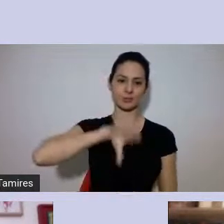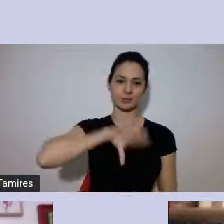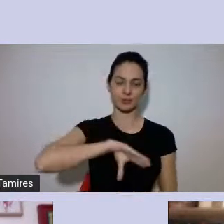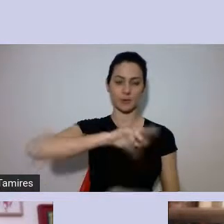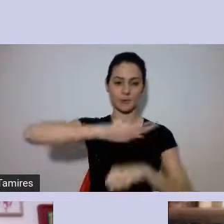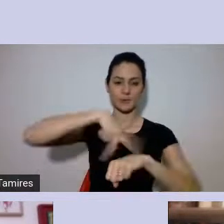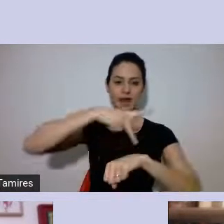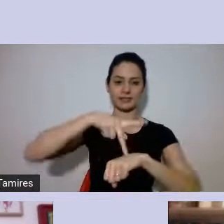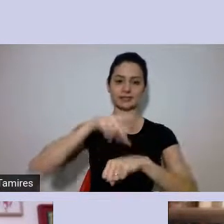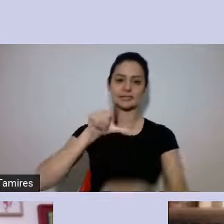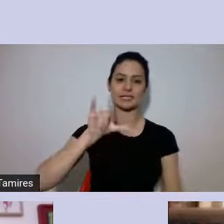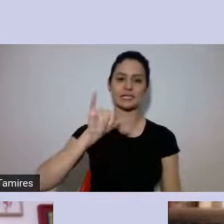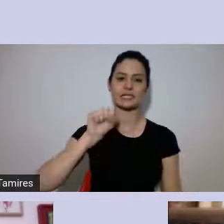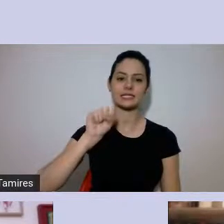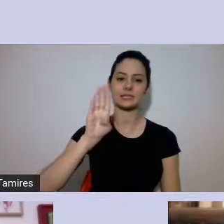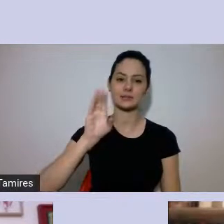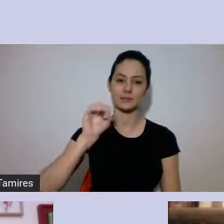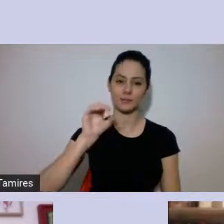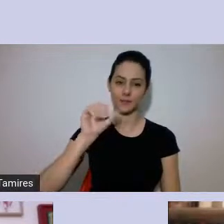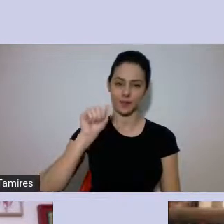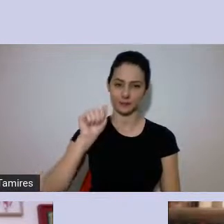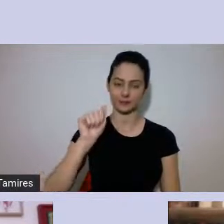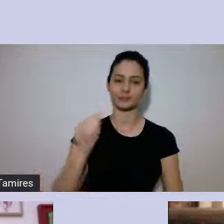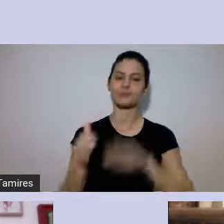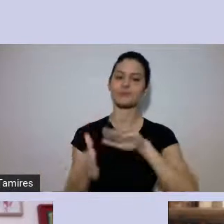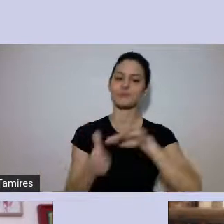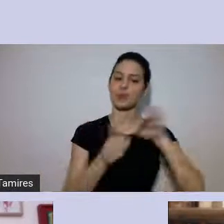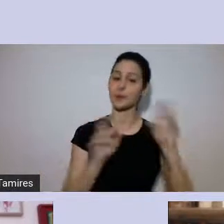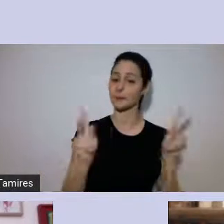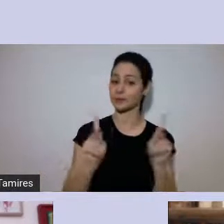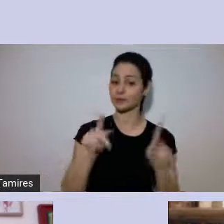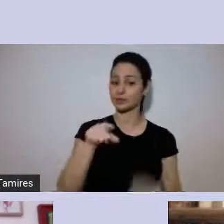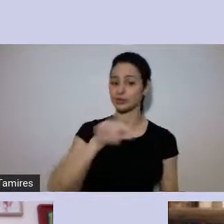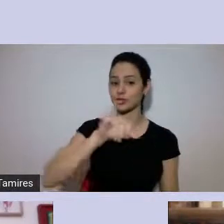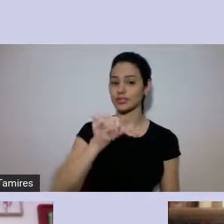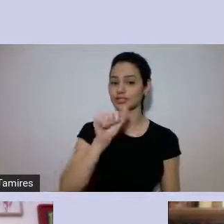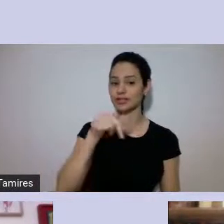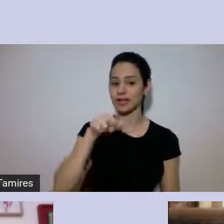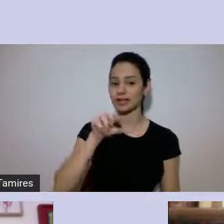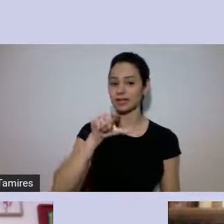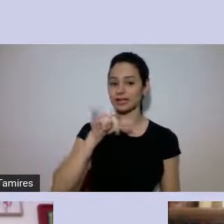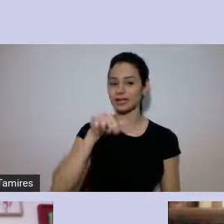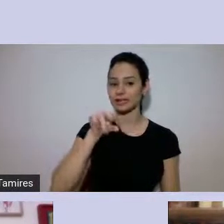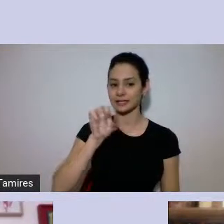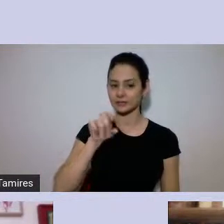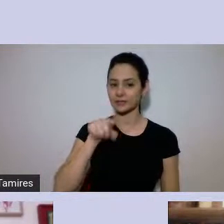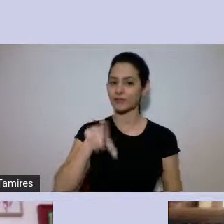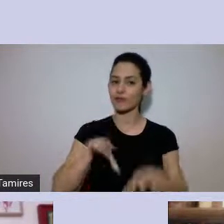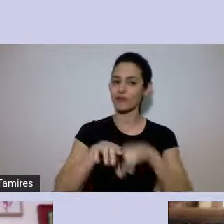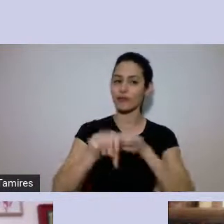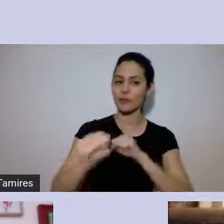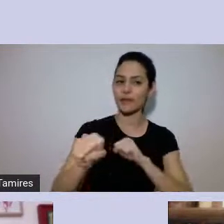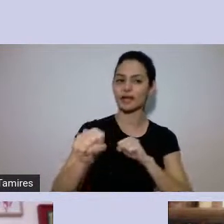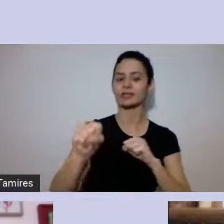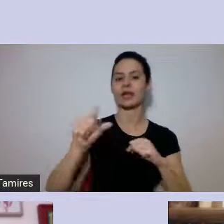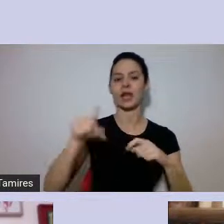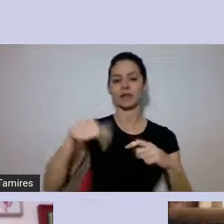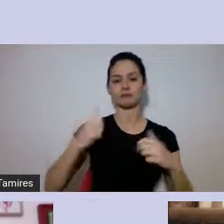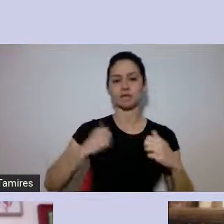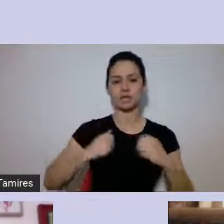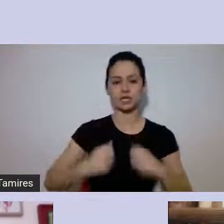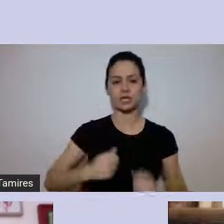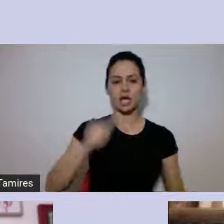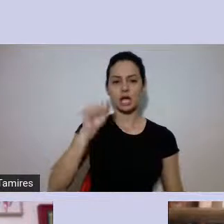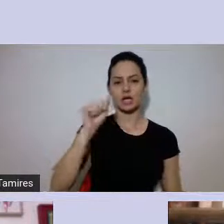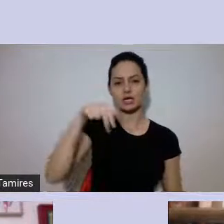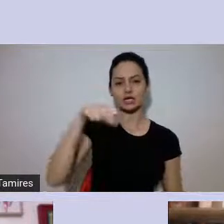A professora Jaqueline, ela é antropóloga e é professora de História da